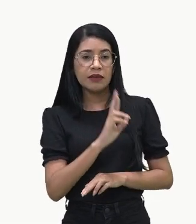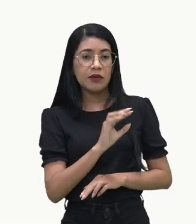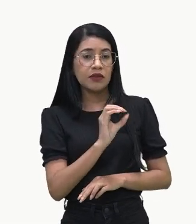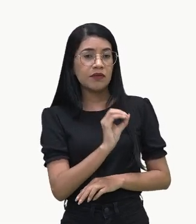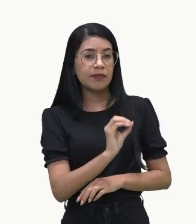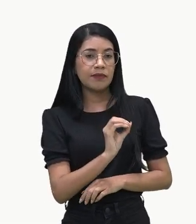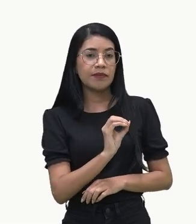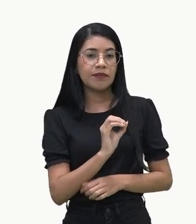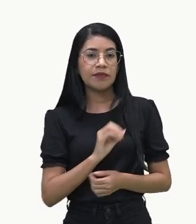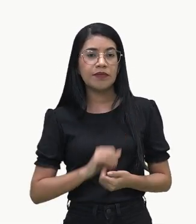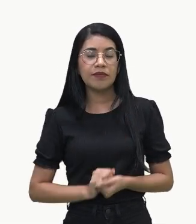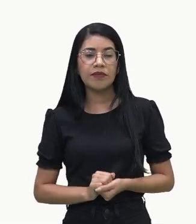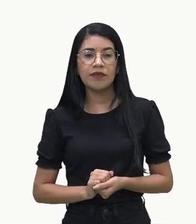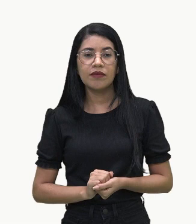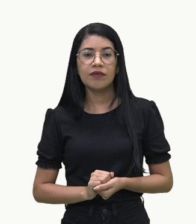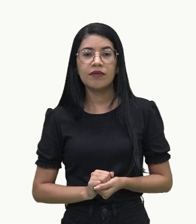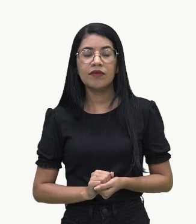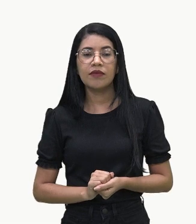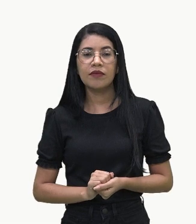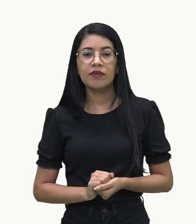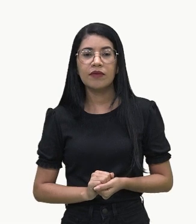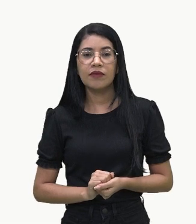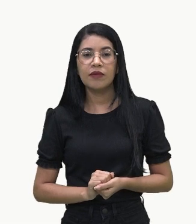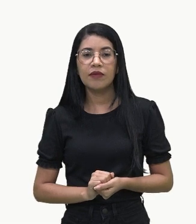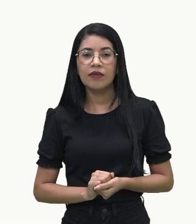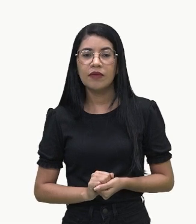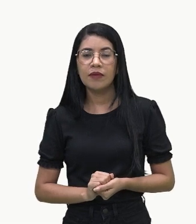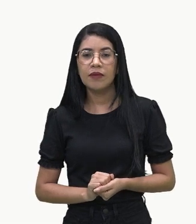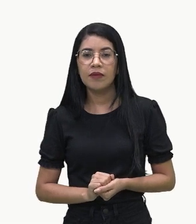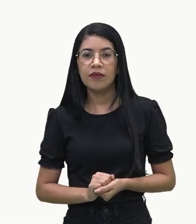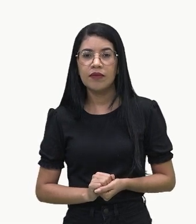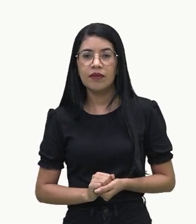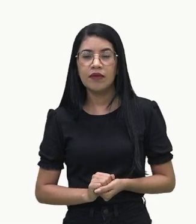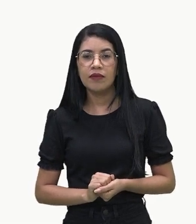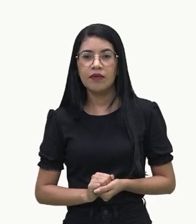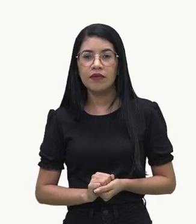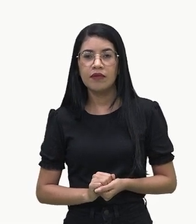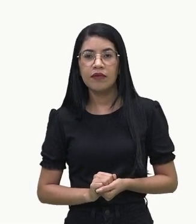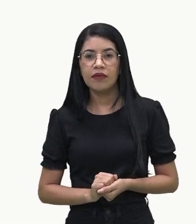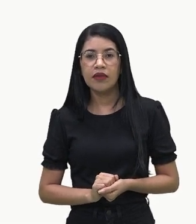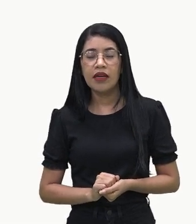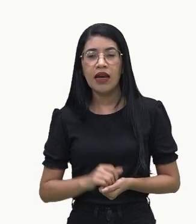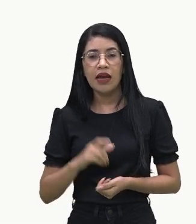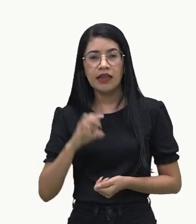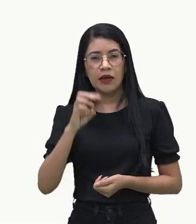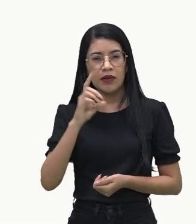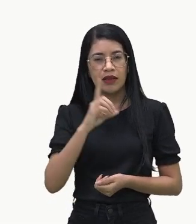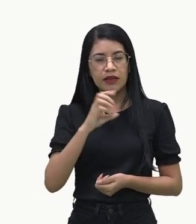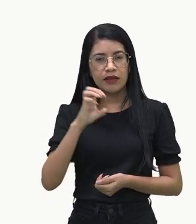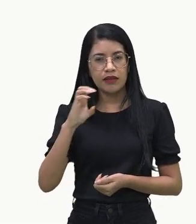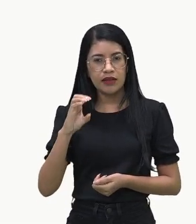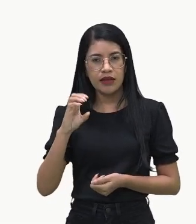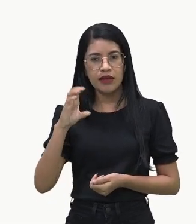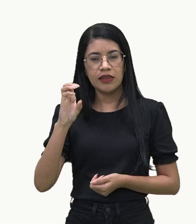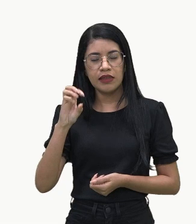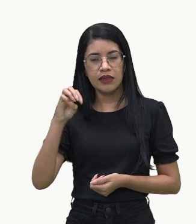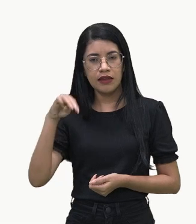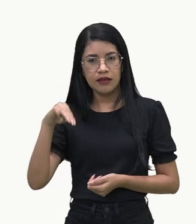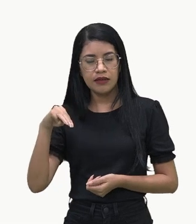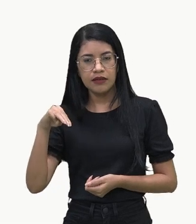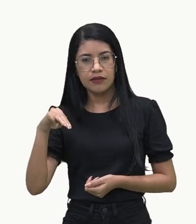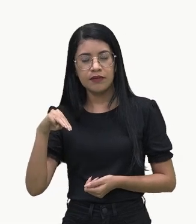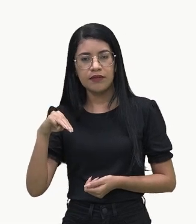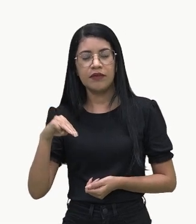0. Quando eu tenho metro, eu vou ter o decímetro e o centímetro. Então, nós